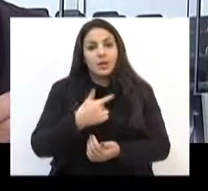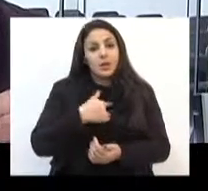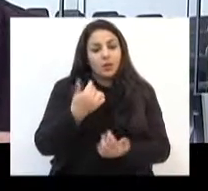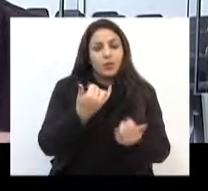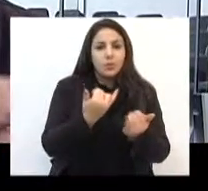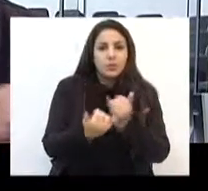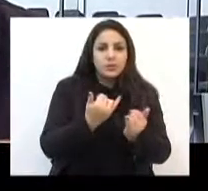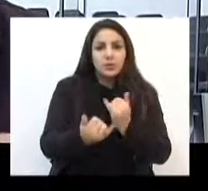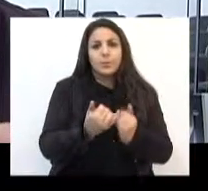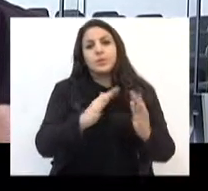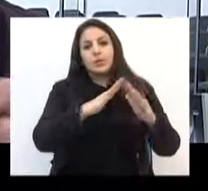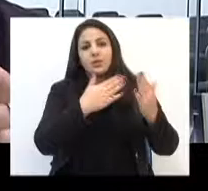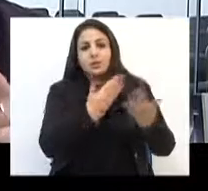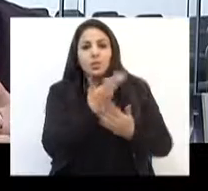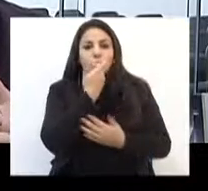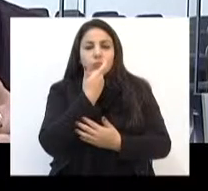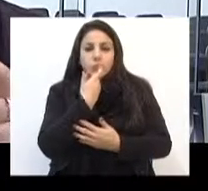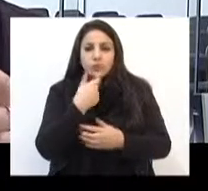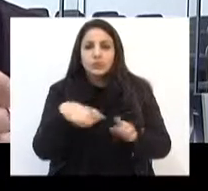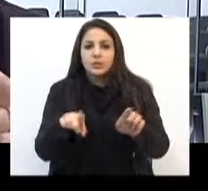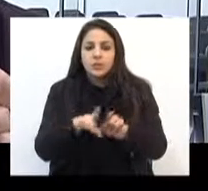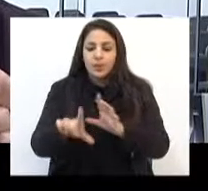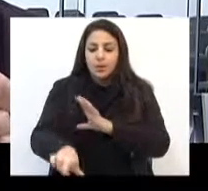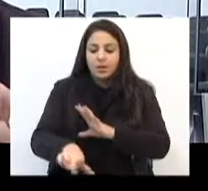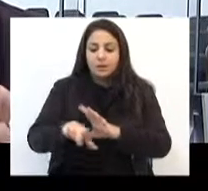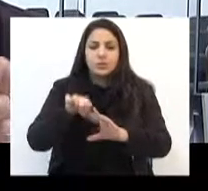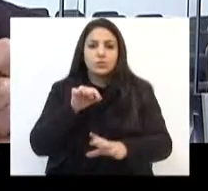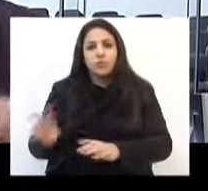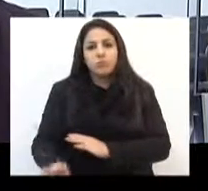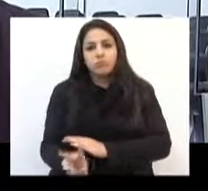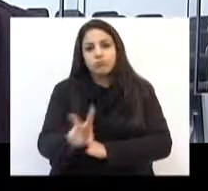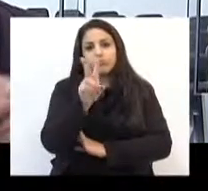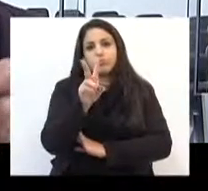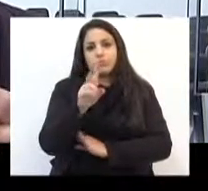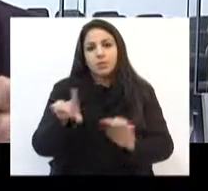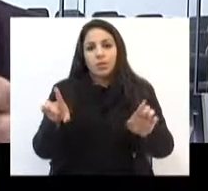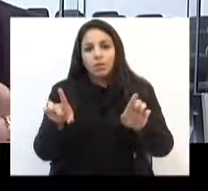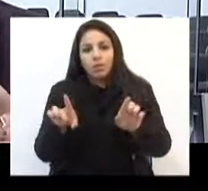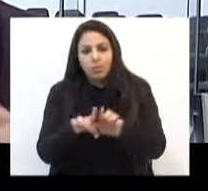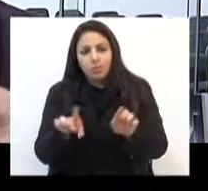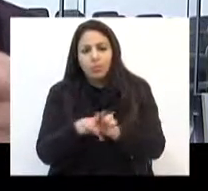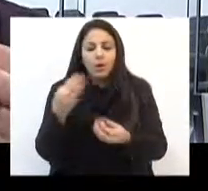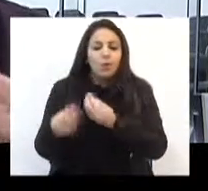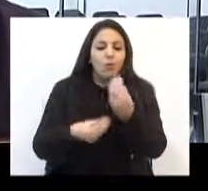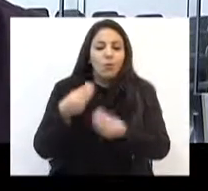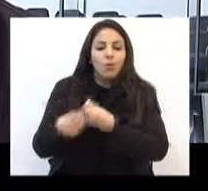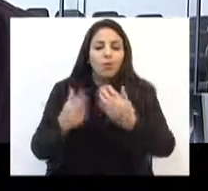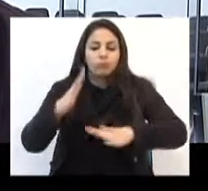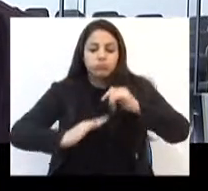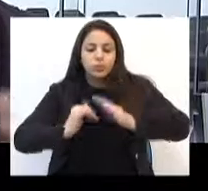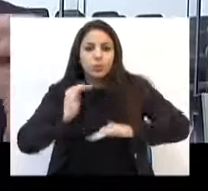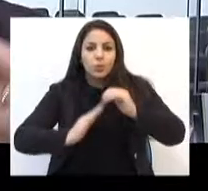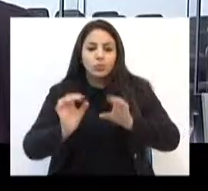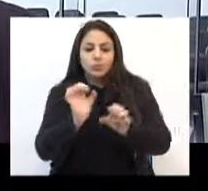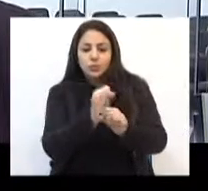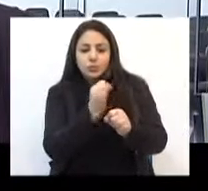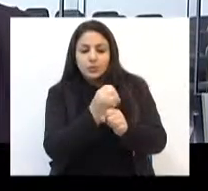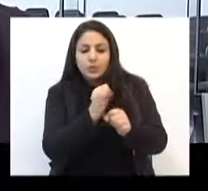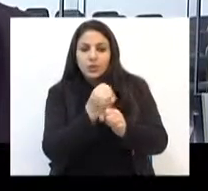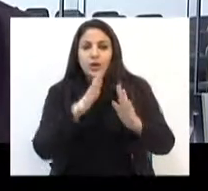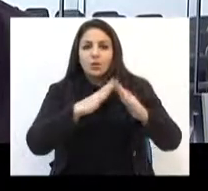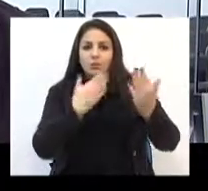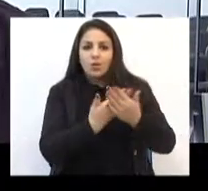a determinada secretaria, no caso do meu exemplo, a Secretaria do Interior. Então é assim que se constrói a LDO, e esse é o momento de